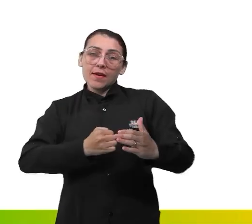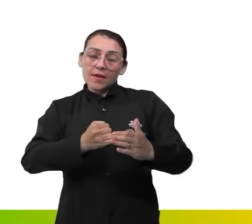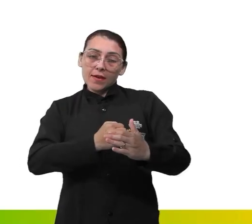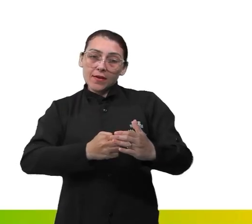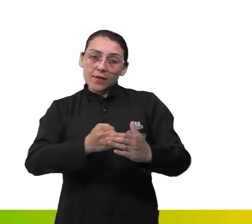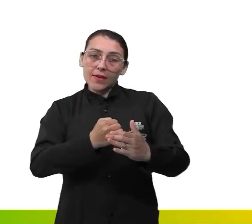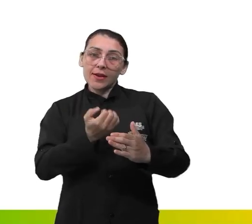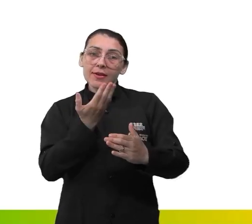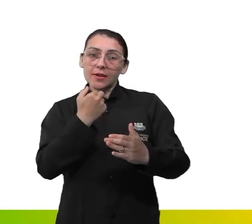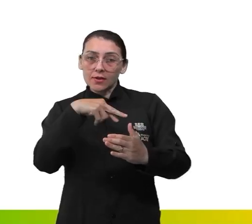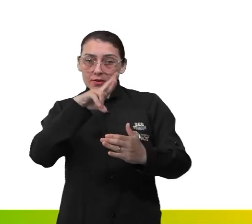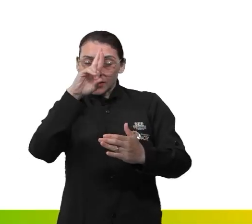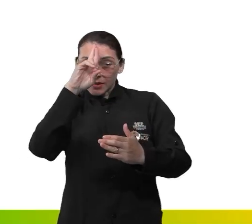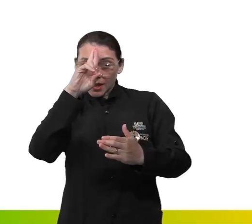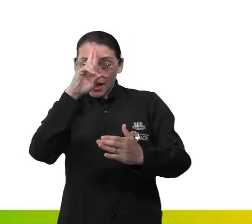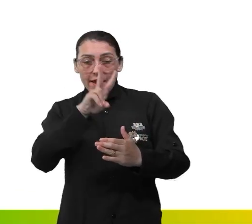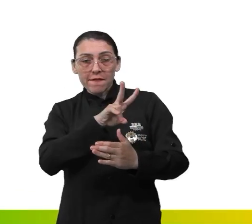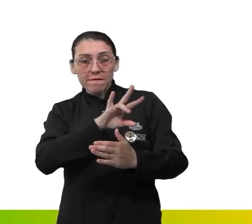grama.